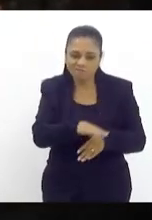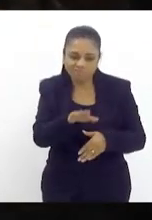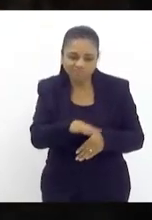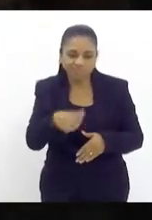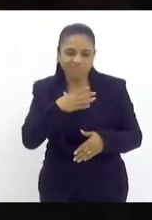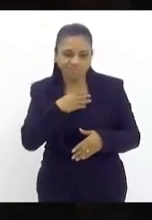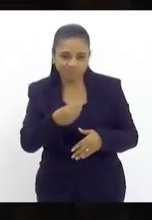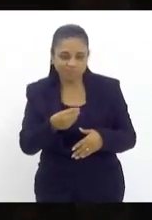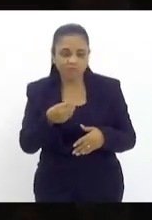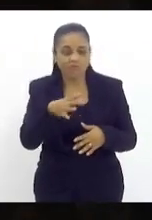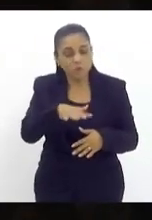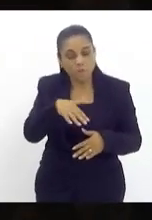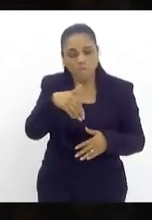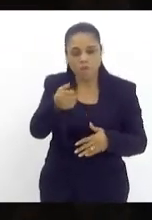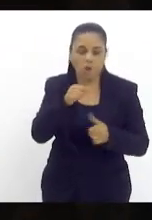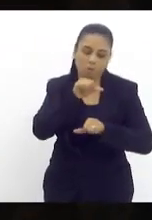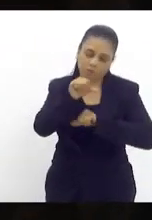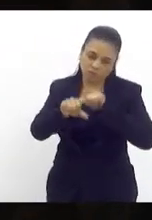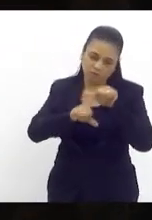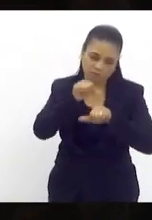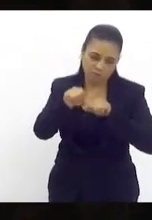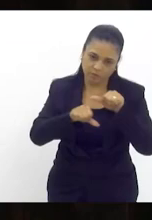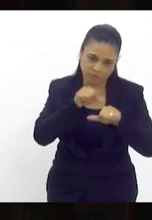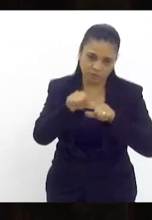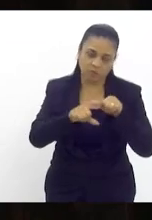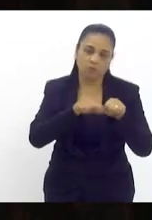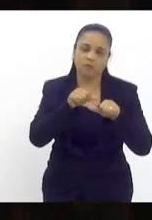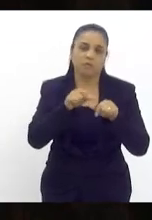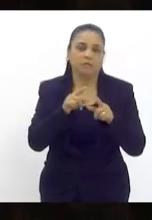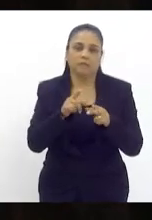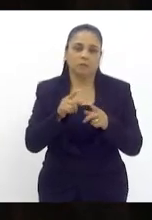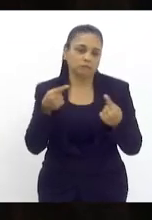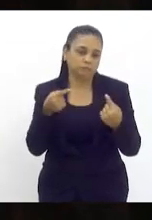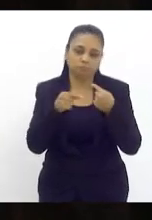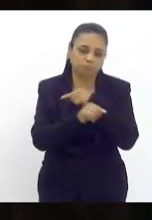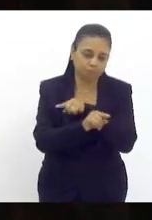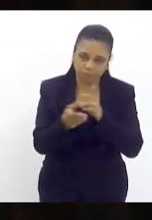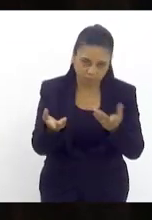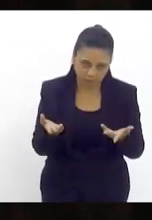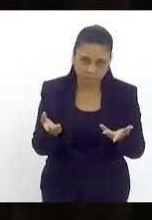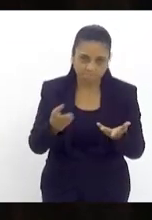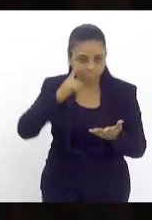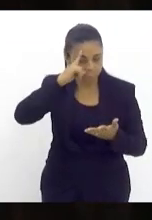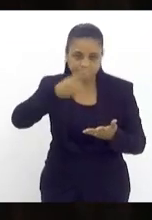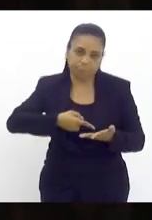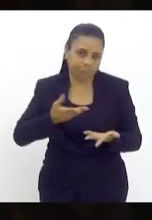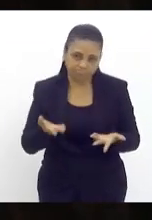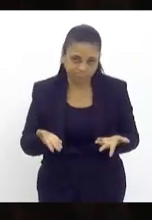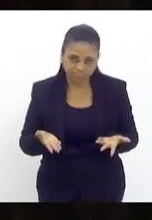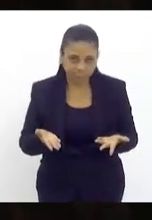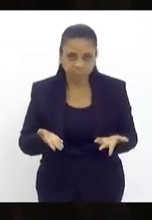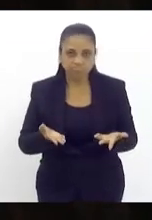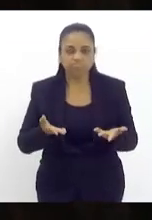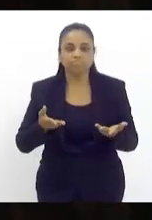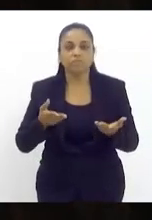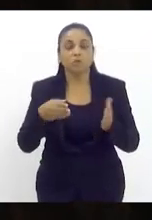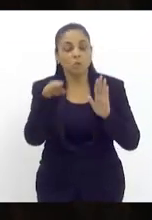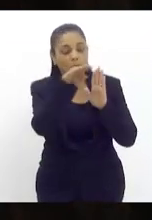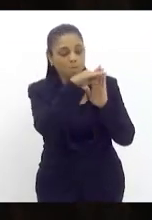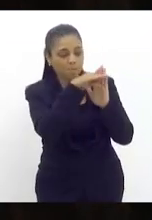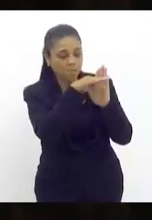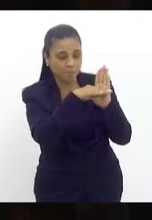de transformação, e não de hipersexualização, né, de dominação. E quando a gente fez esse